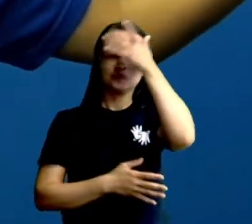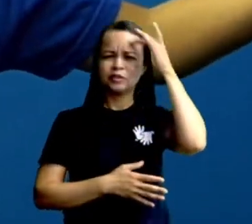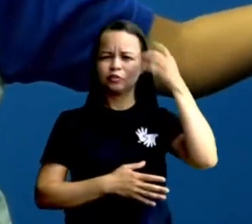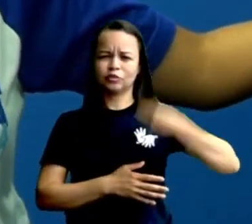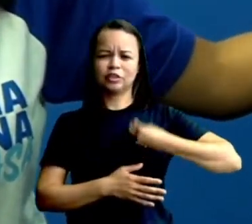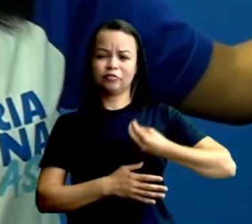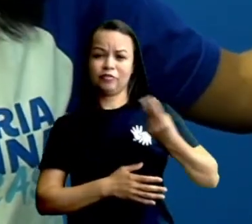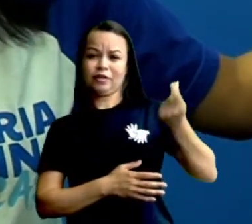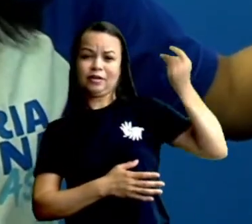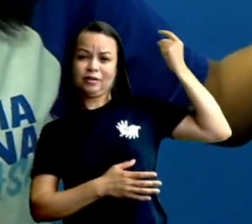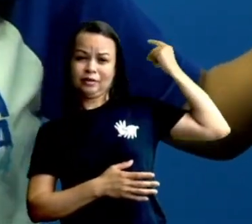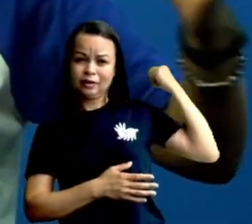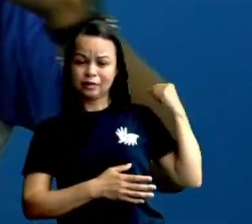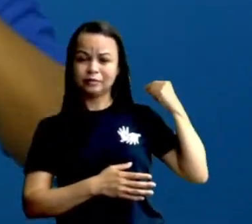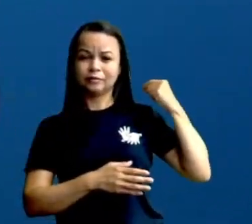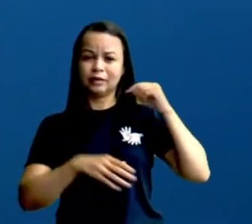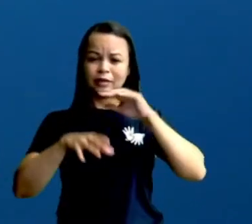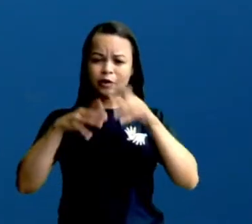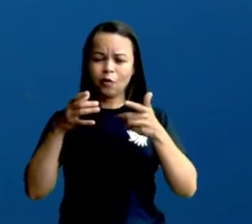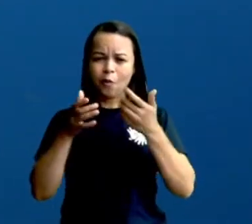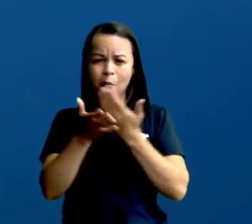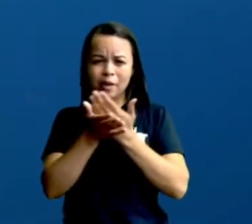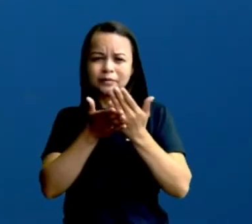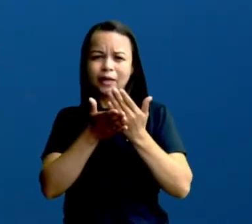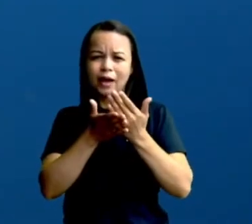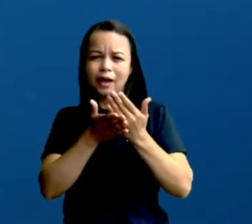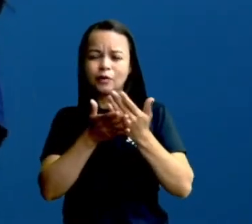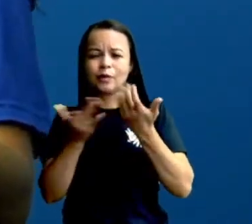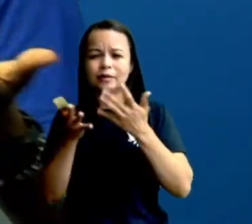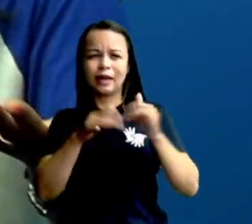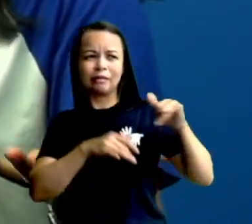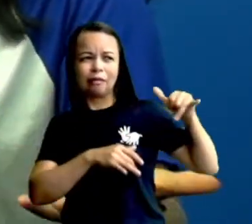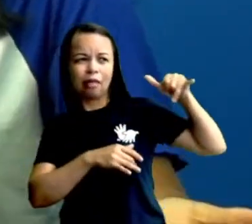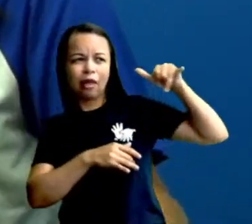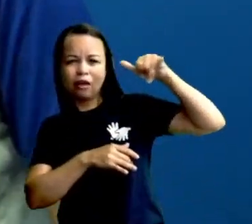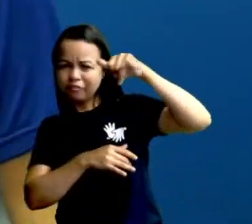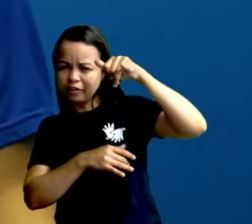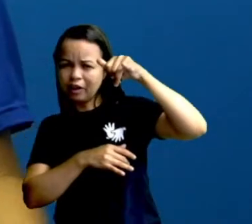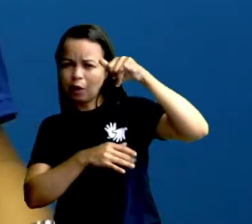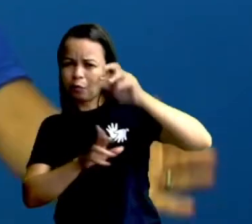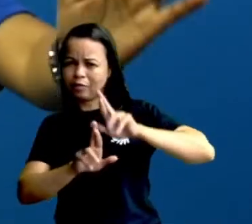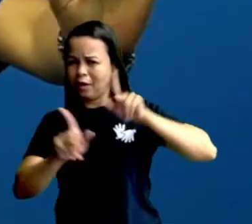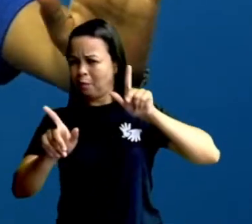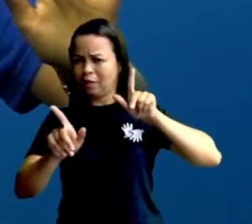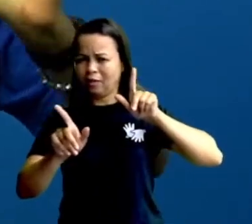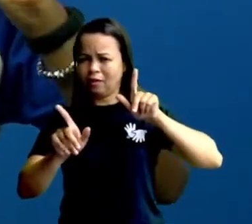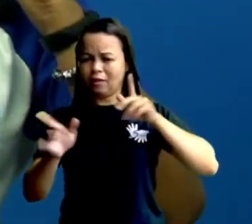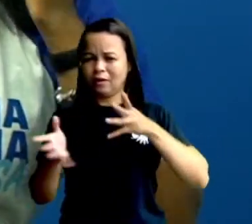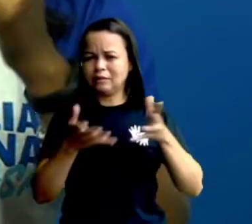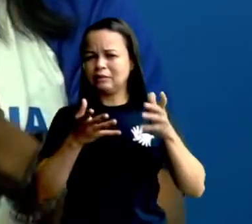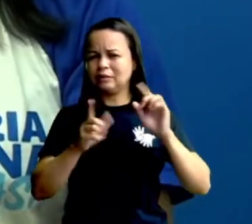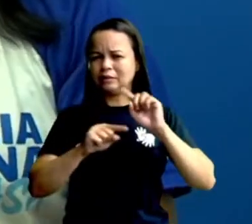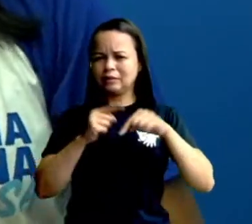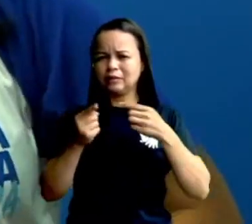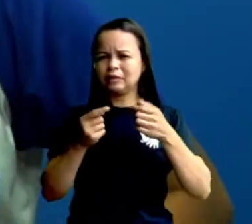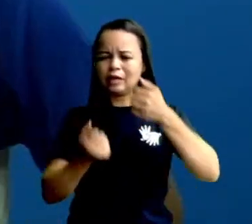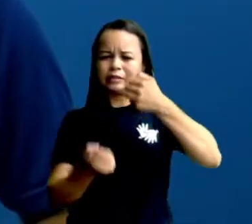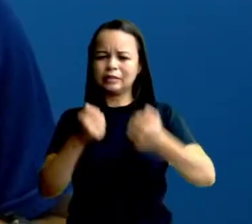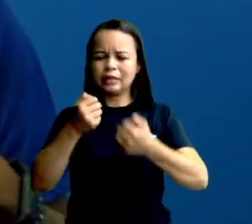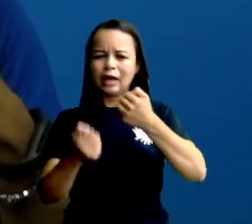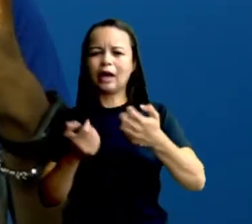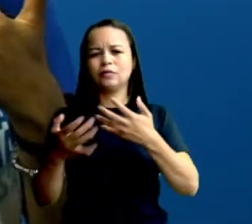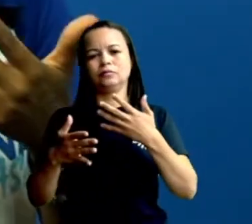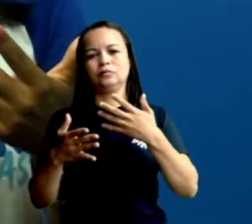a andar de avião de repente. Não começaram a andar de carros e de limusines de um dia para o outro. Tudo veio,